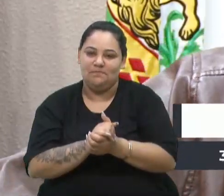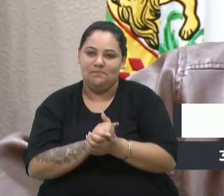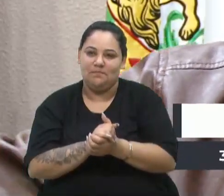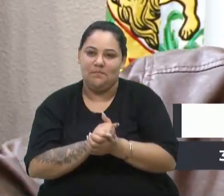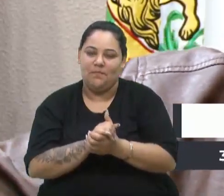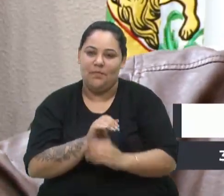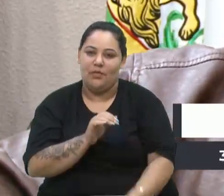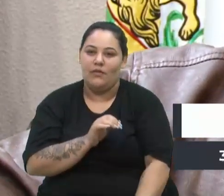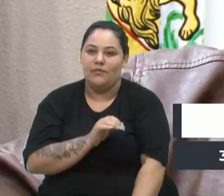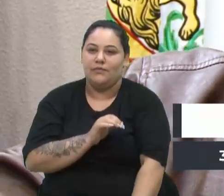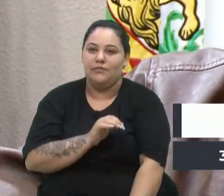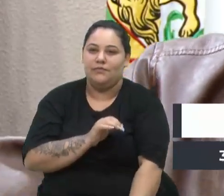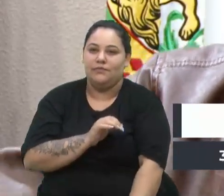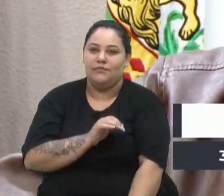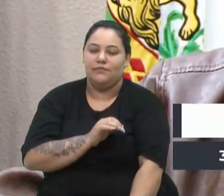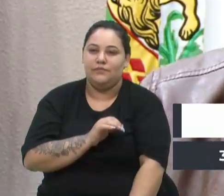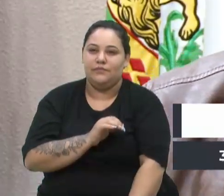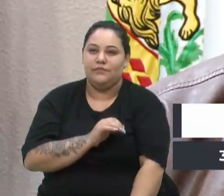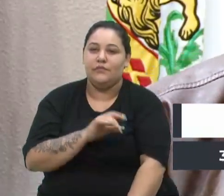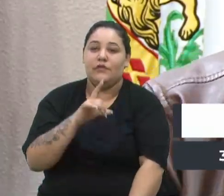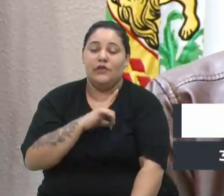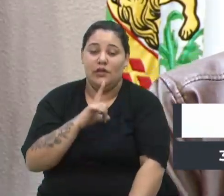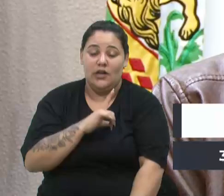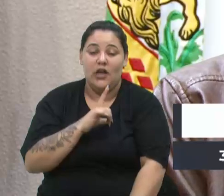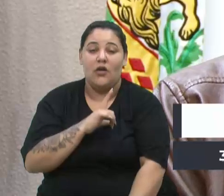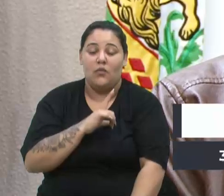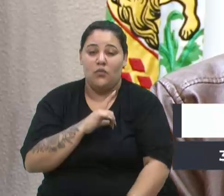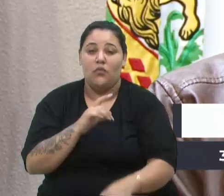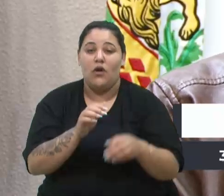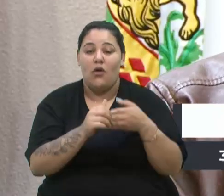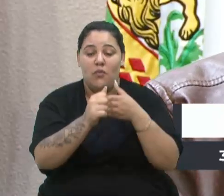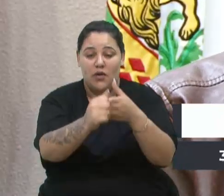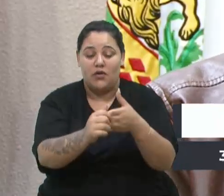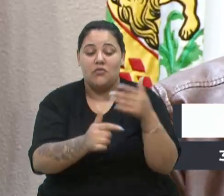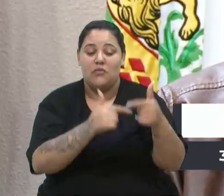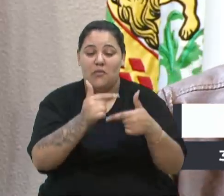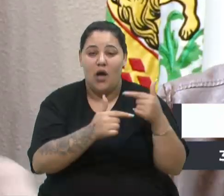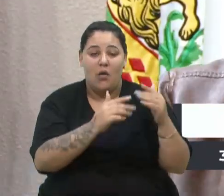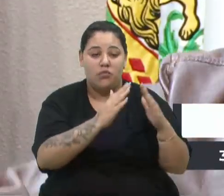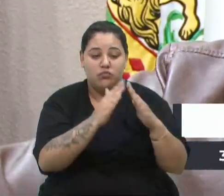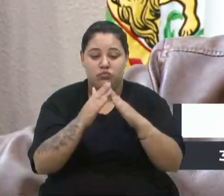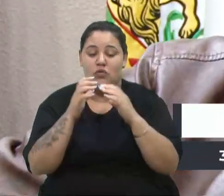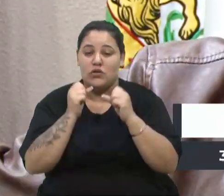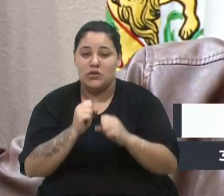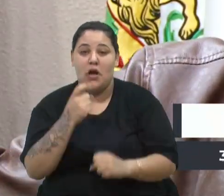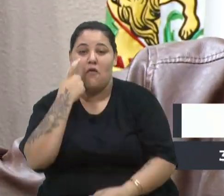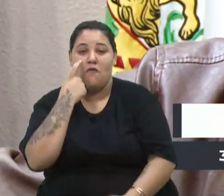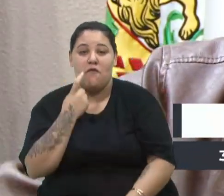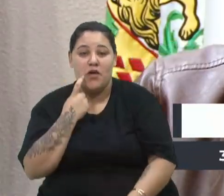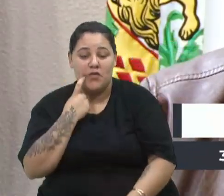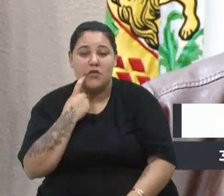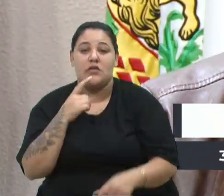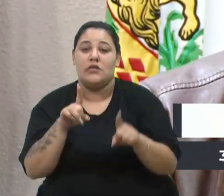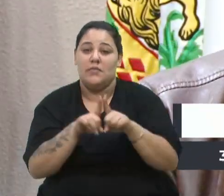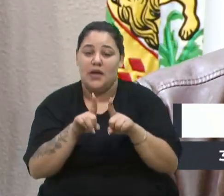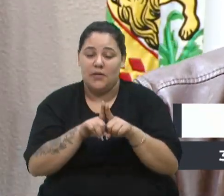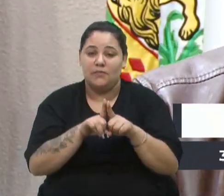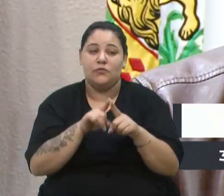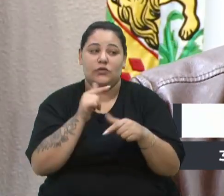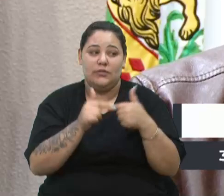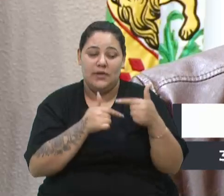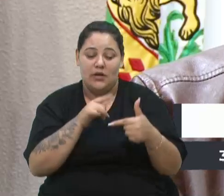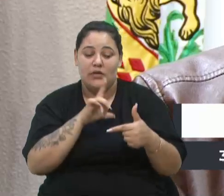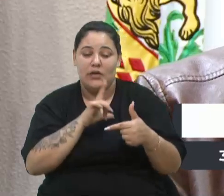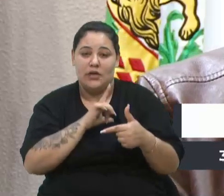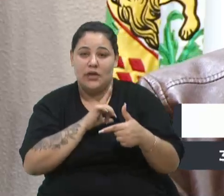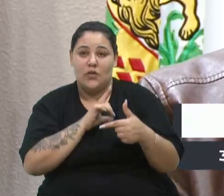Tenho acompanhado o trabalho do nosso secretário de Habitação, Wagner Petrini, nas suas ações. Tenho monitorado o